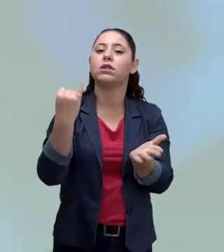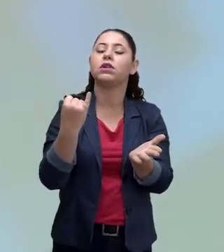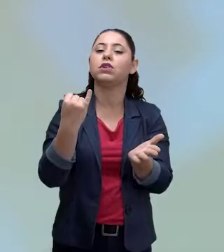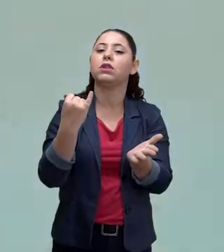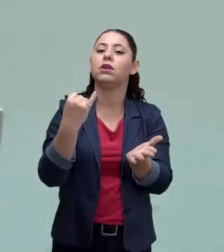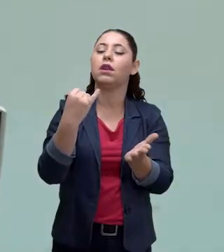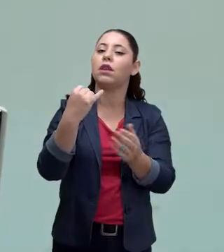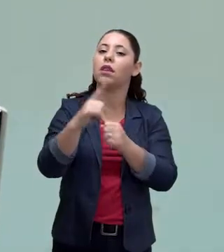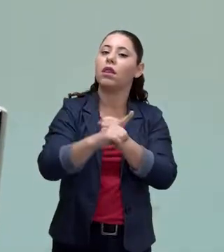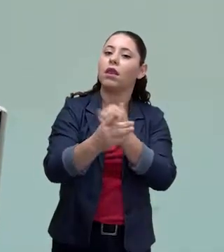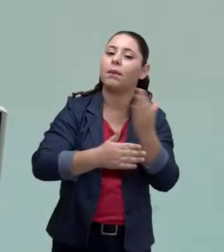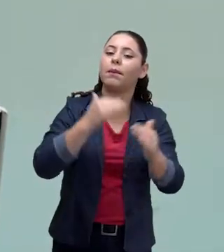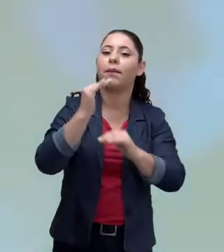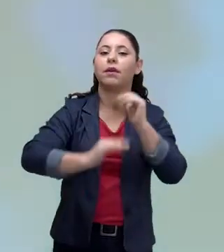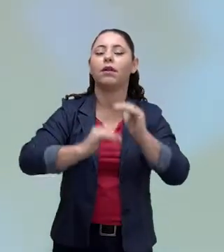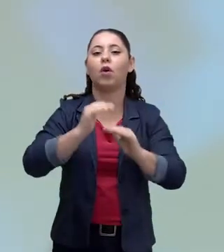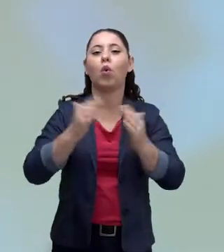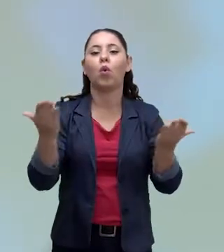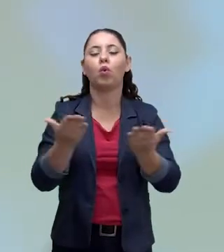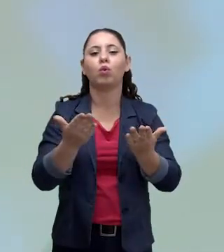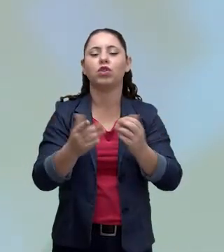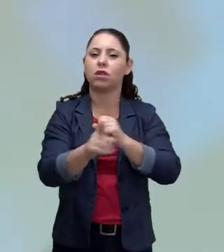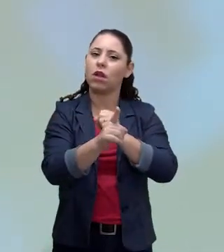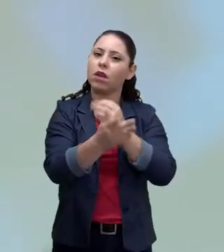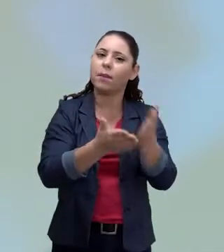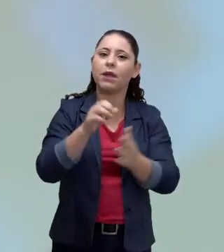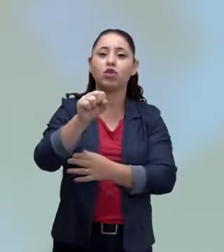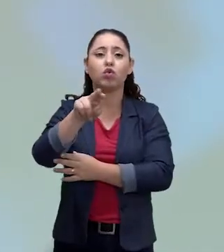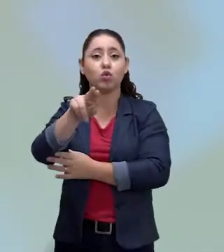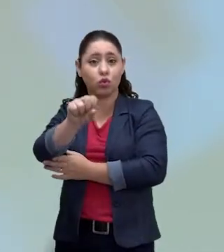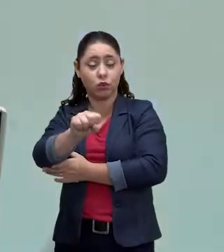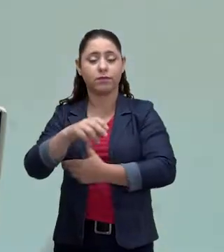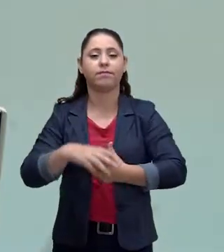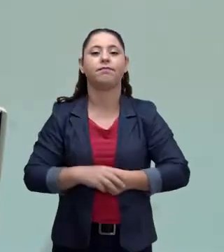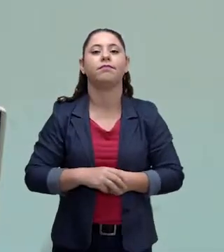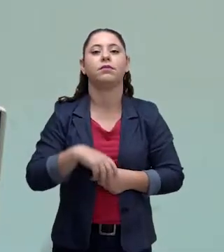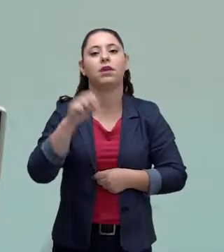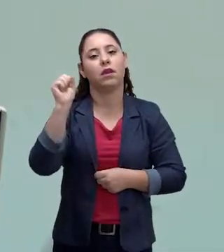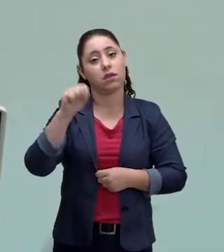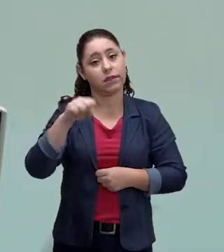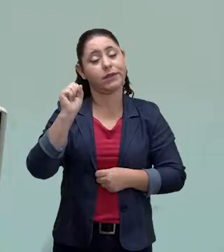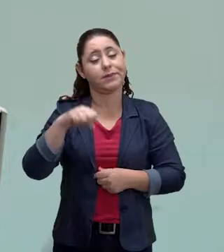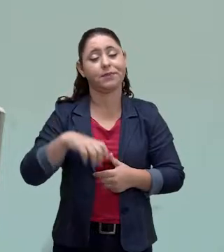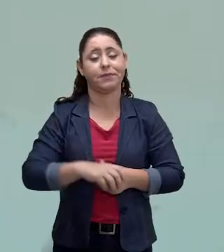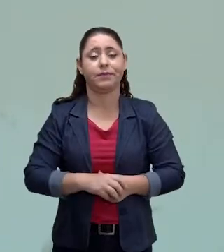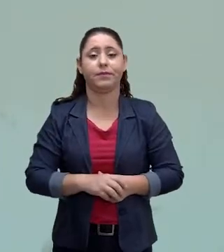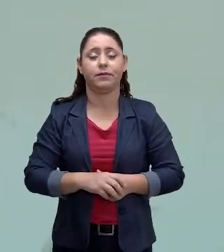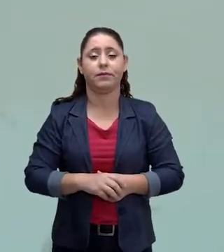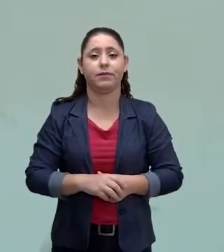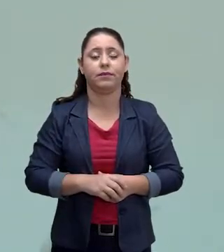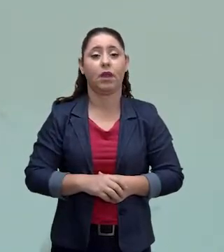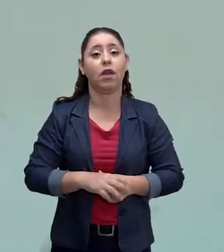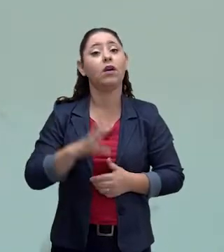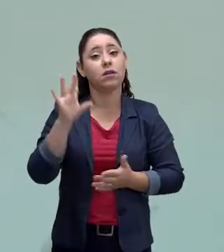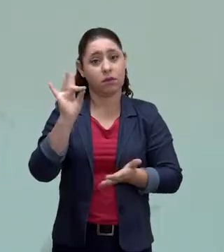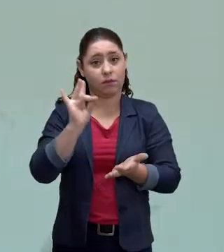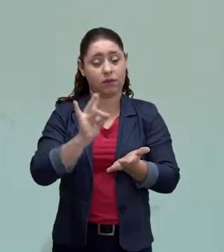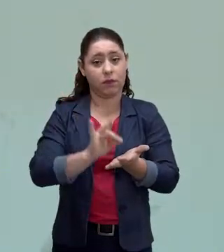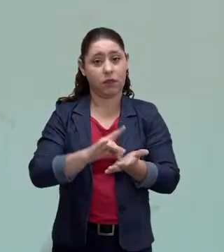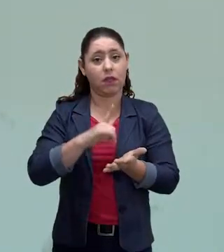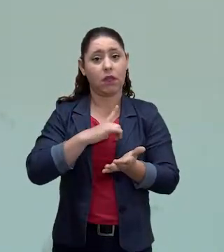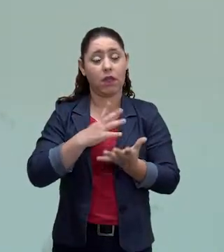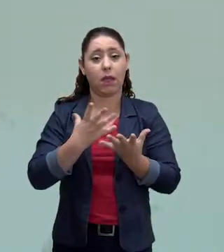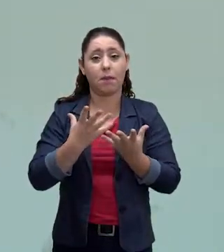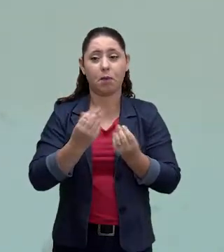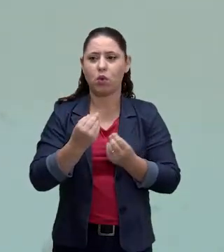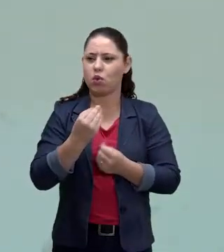esse direito. E hoje, é possível conseguir tratamento pelo SUS? Sim, na verdade,